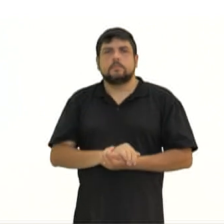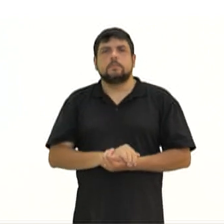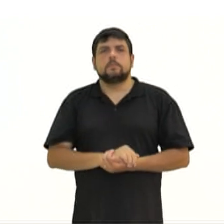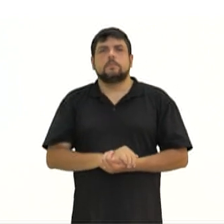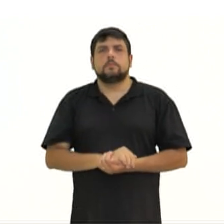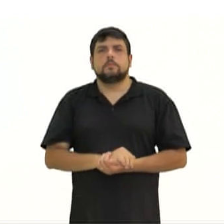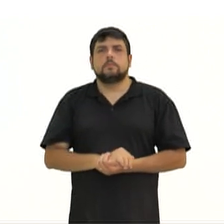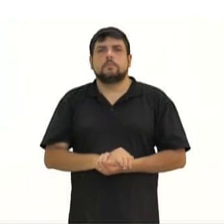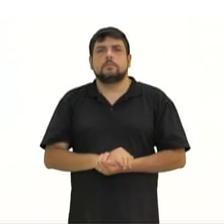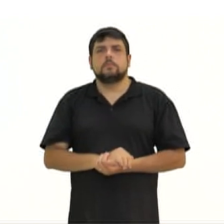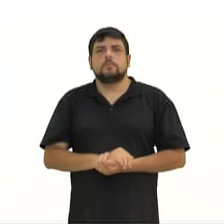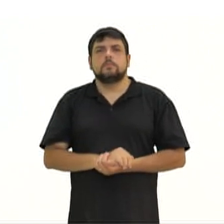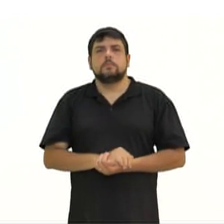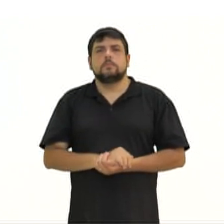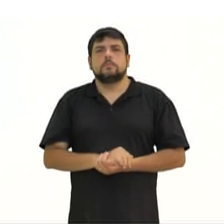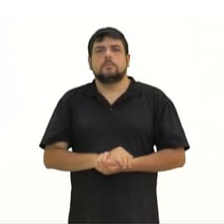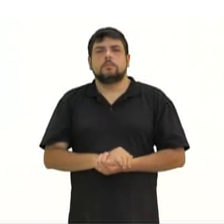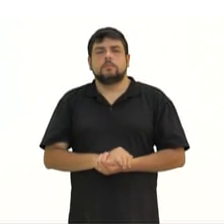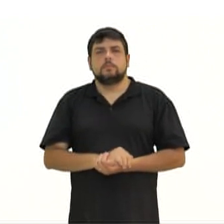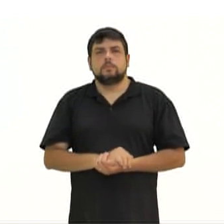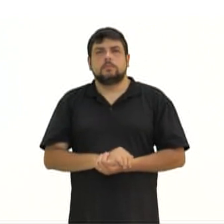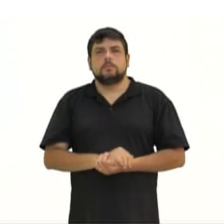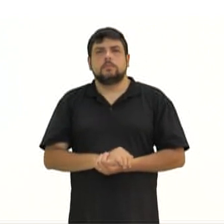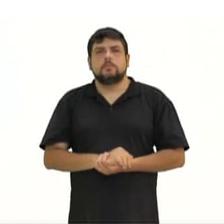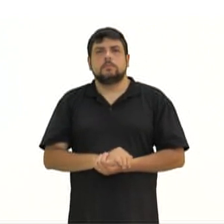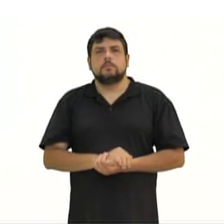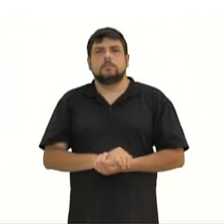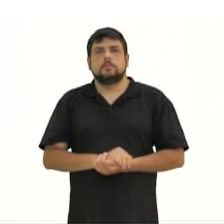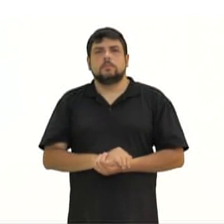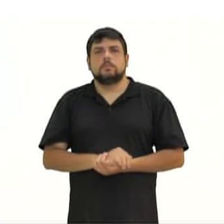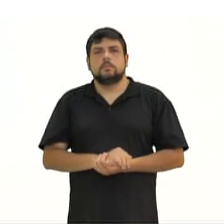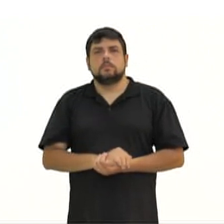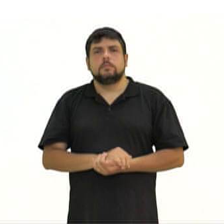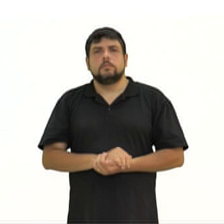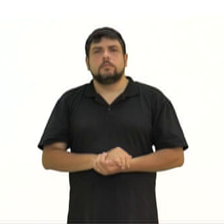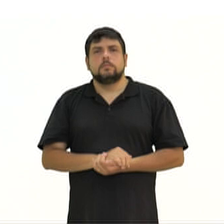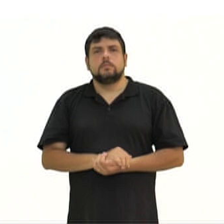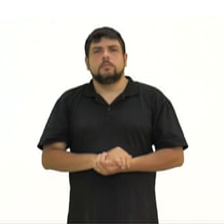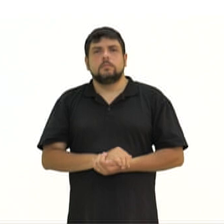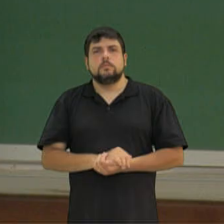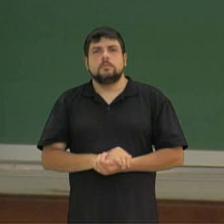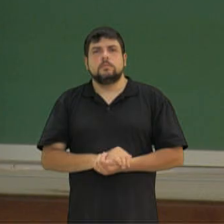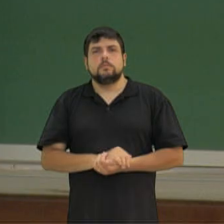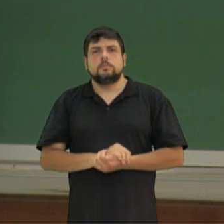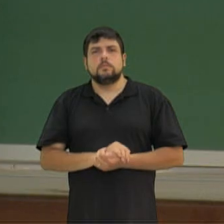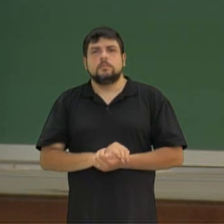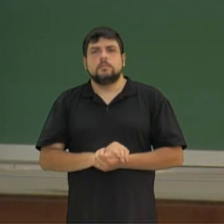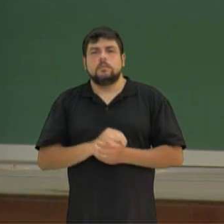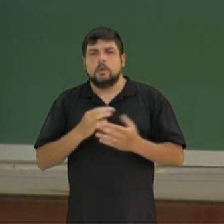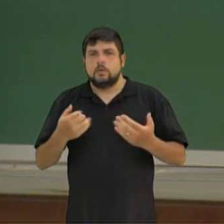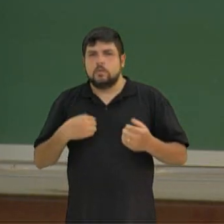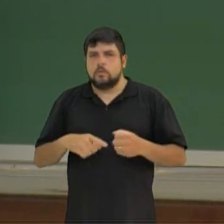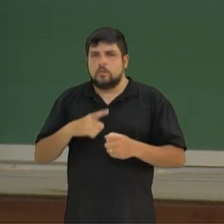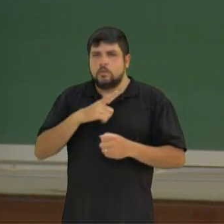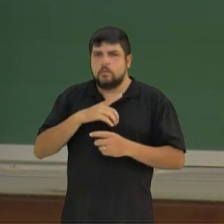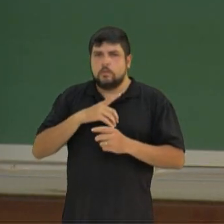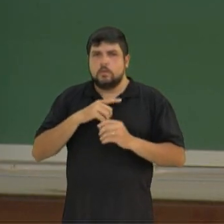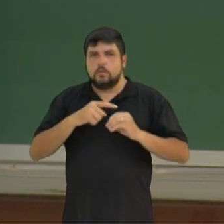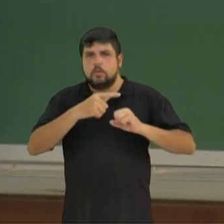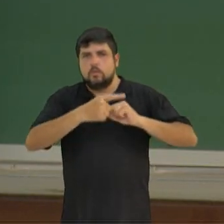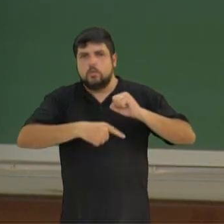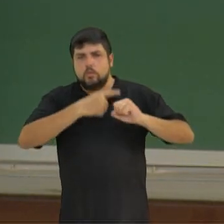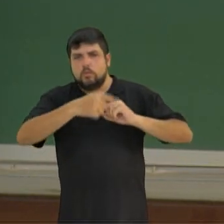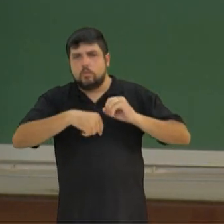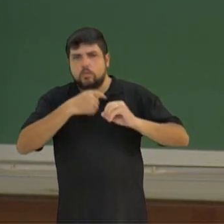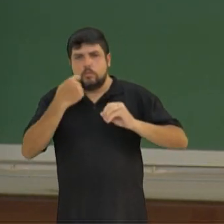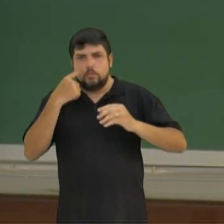o A, que é A2 mais 2 elétrons, vai formar o A sólido. Então, a gente tem os íons aqui na solução para orientar